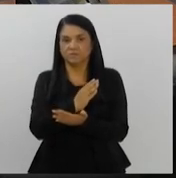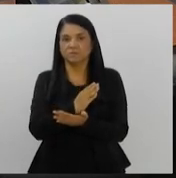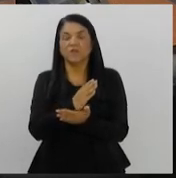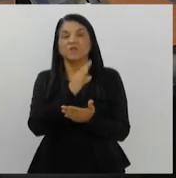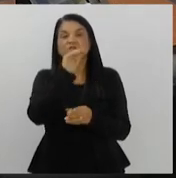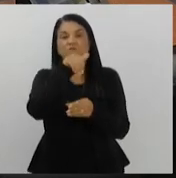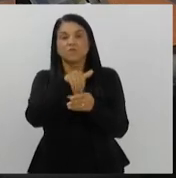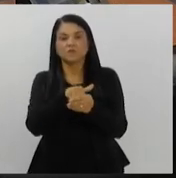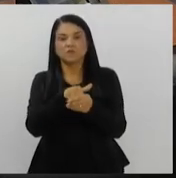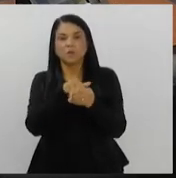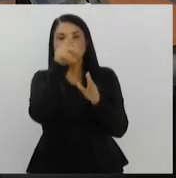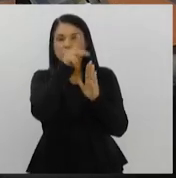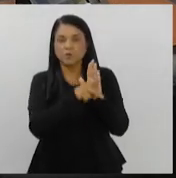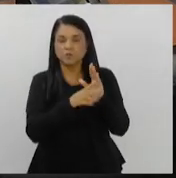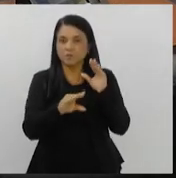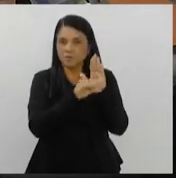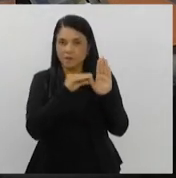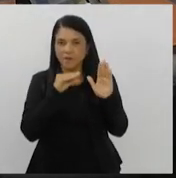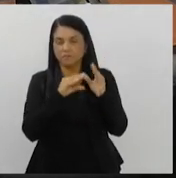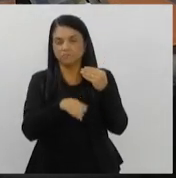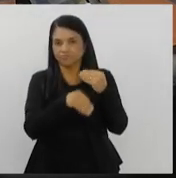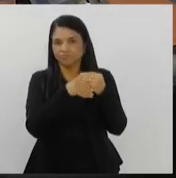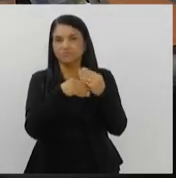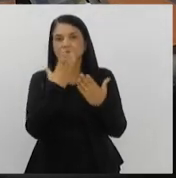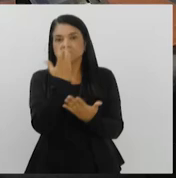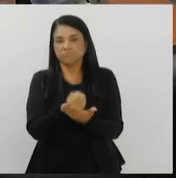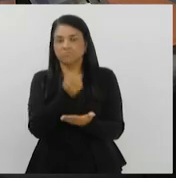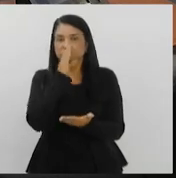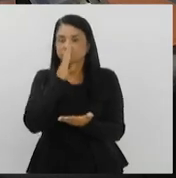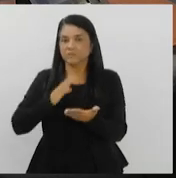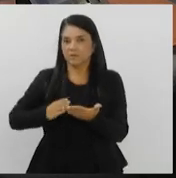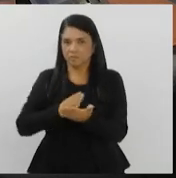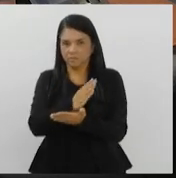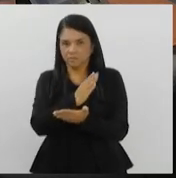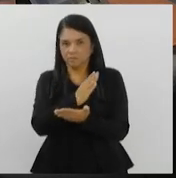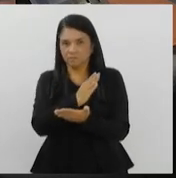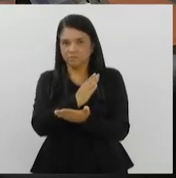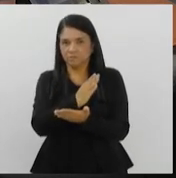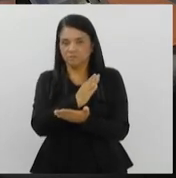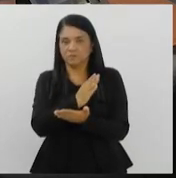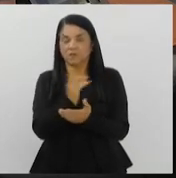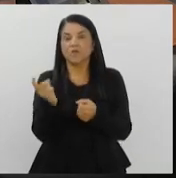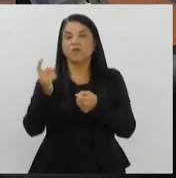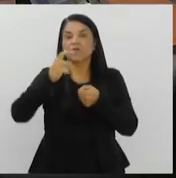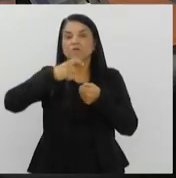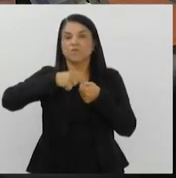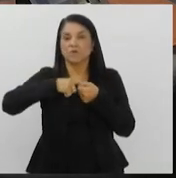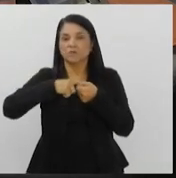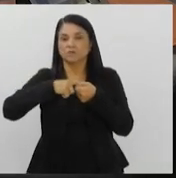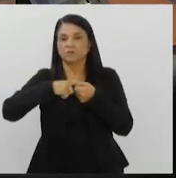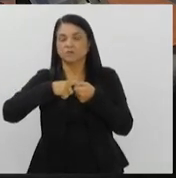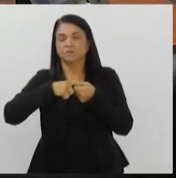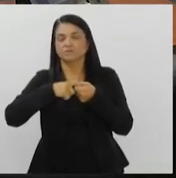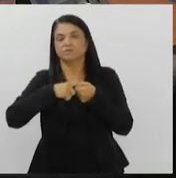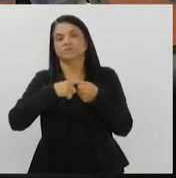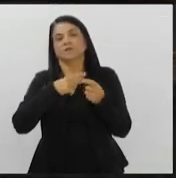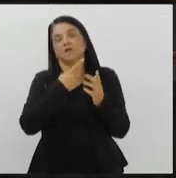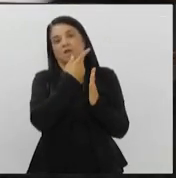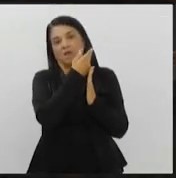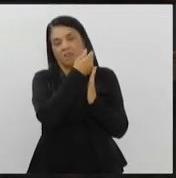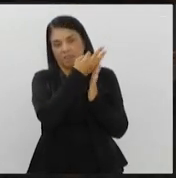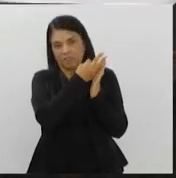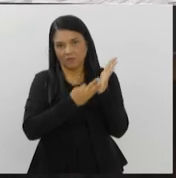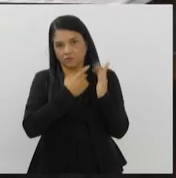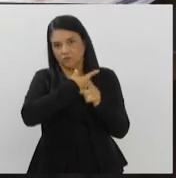Em votação, projeto assim emendado. Senhores que aprovam, permaneçam como estão. Aprovado. Retorna para a redação do vencido. Nada